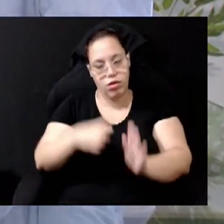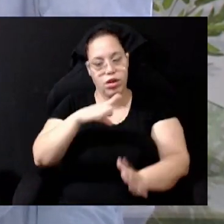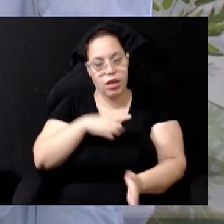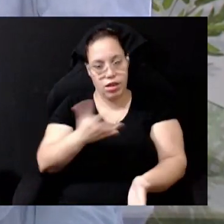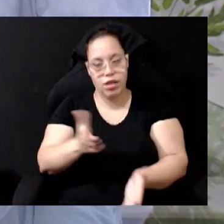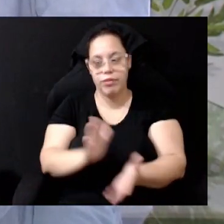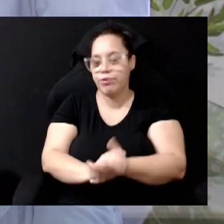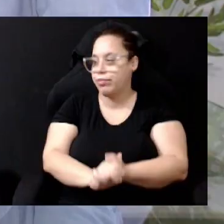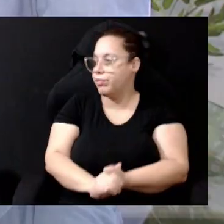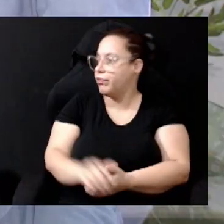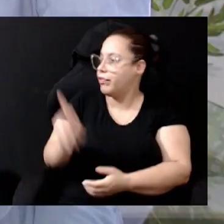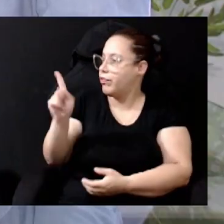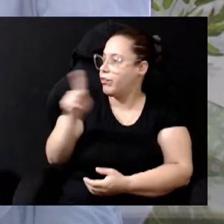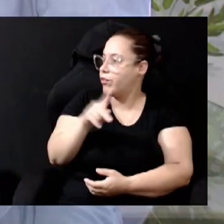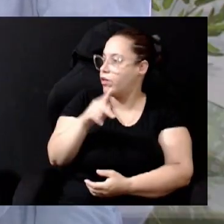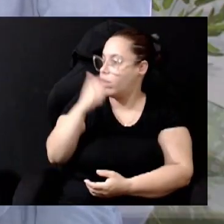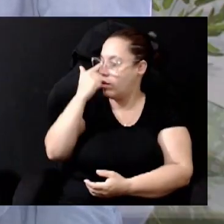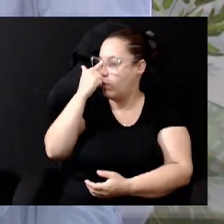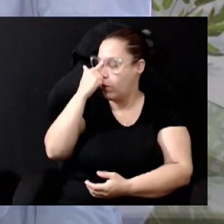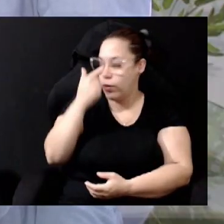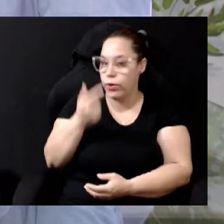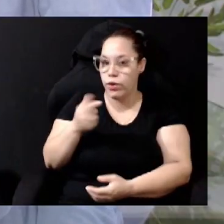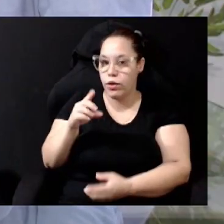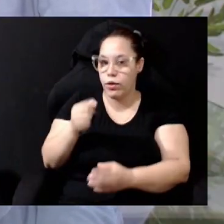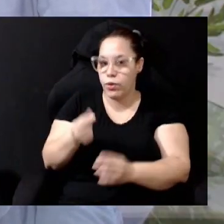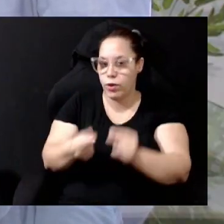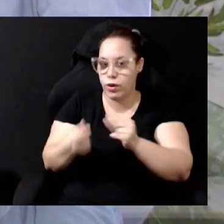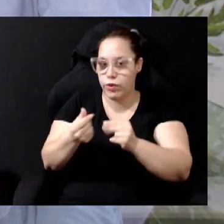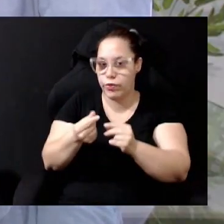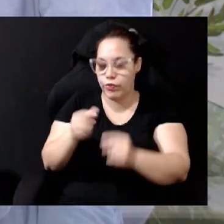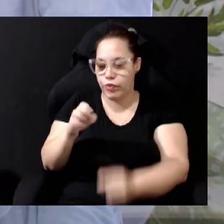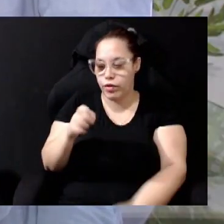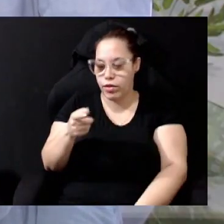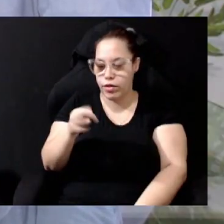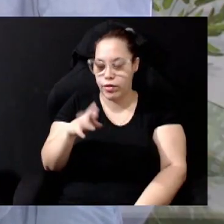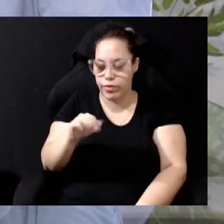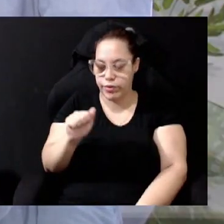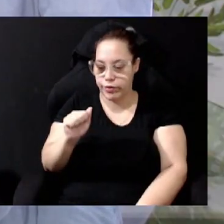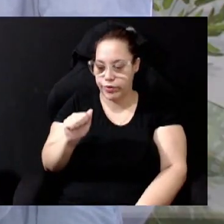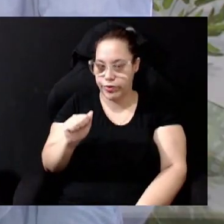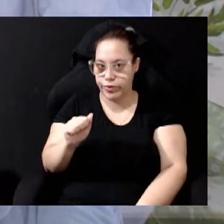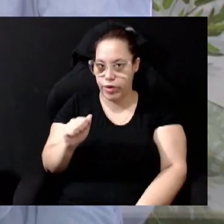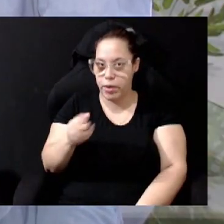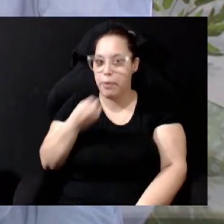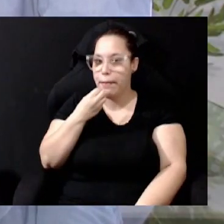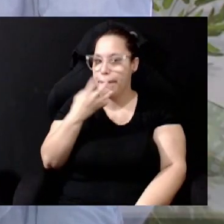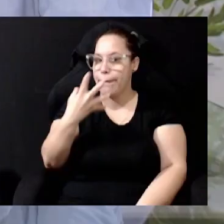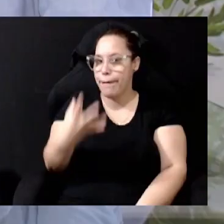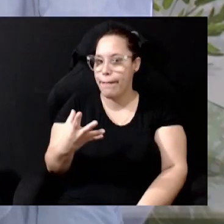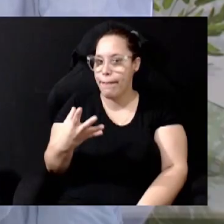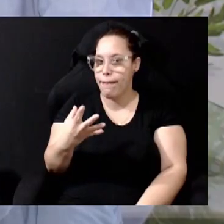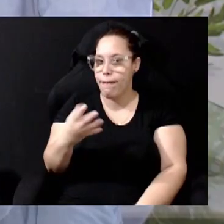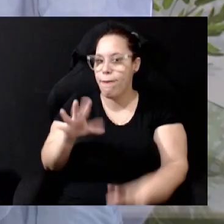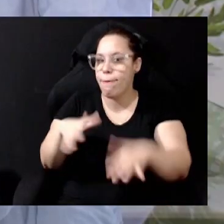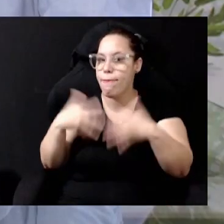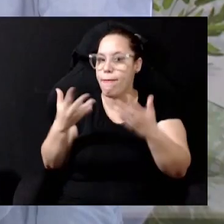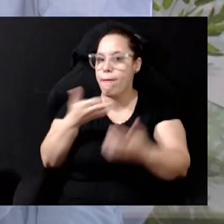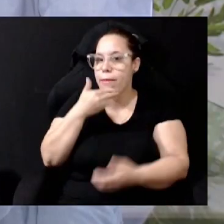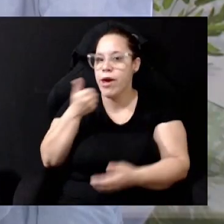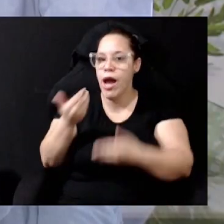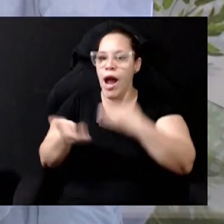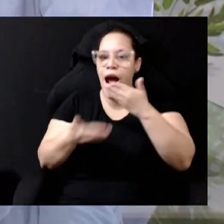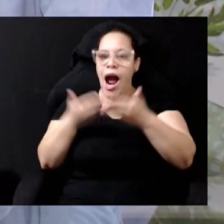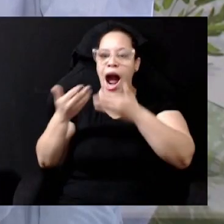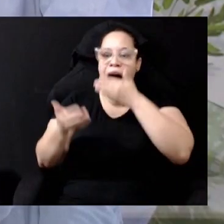com tantas despesas, né, esse dinheiro extra, né, no 13º salário cai muito bem, né? Então, quais são as melhores formas de aproveitar